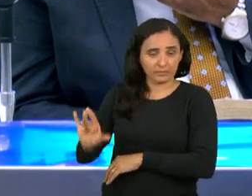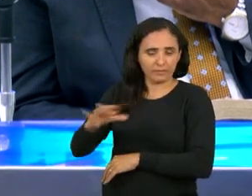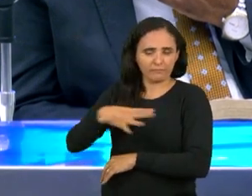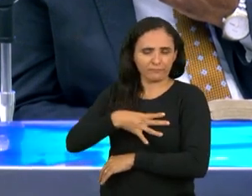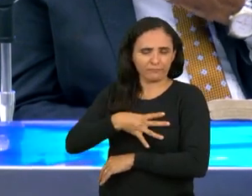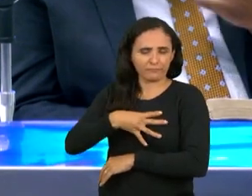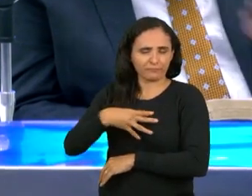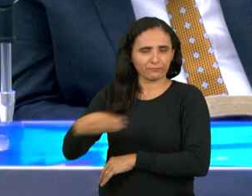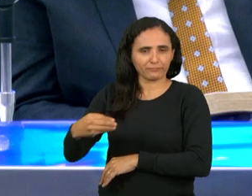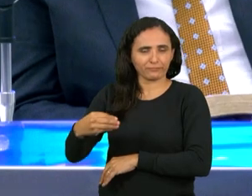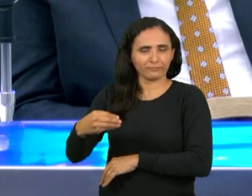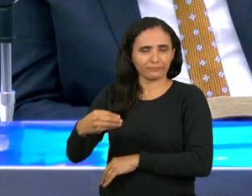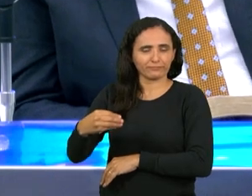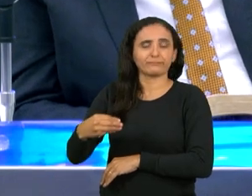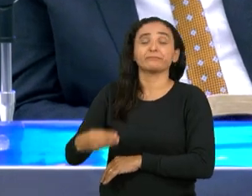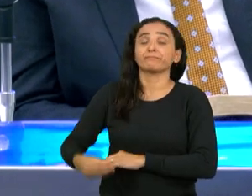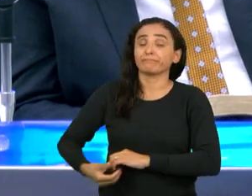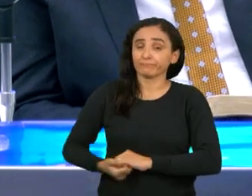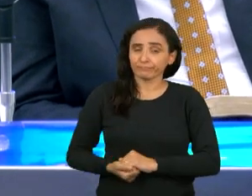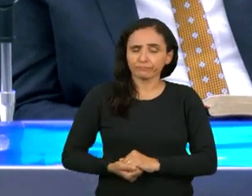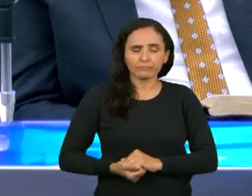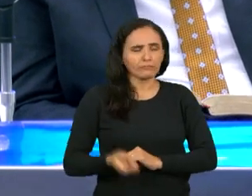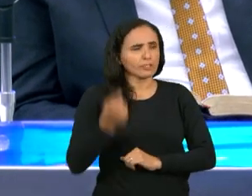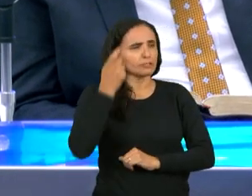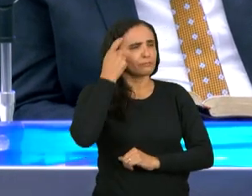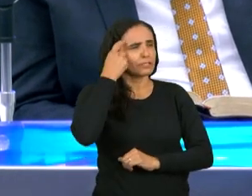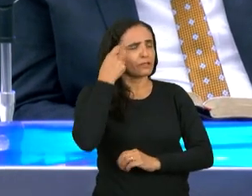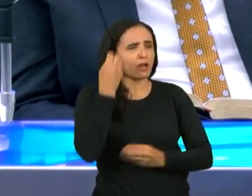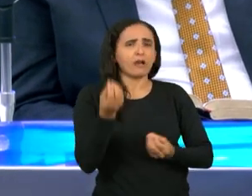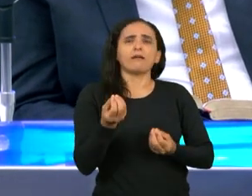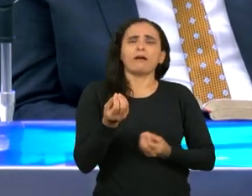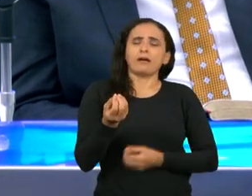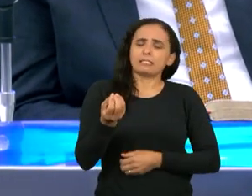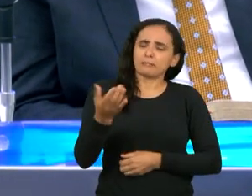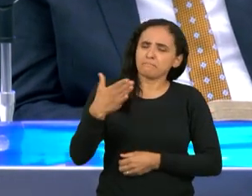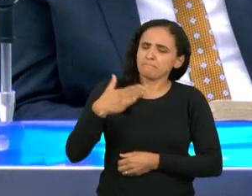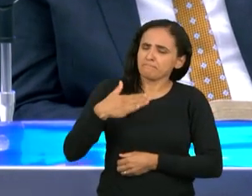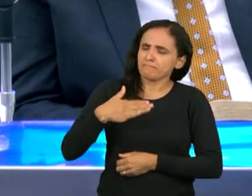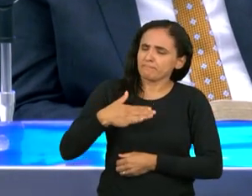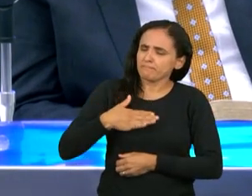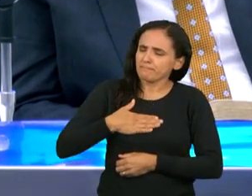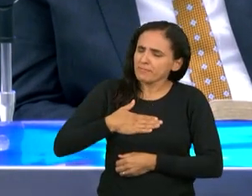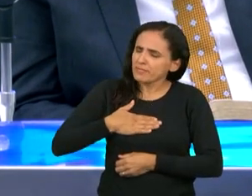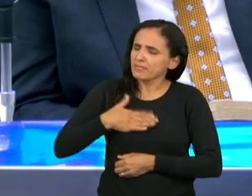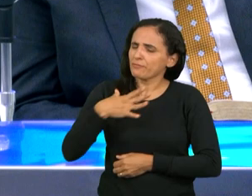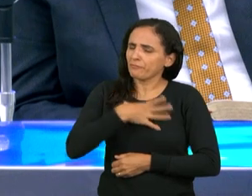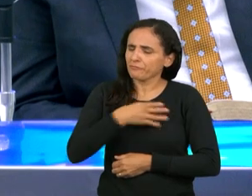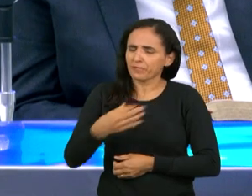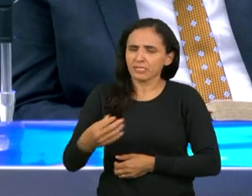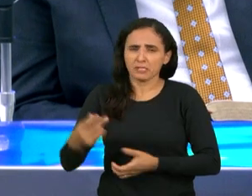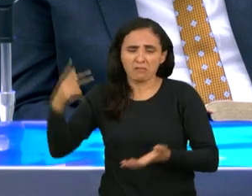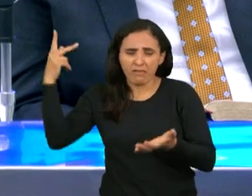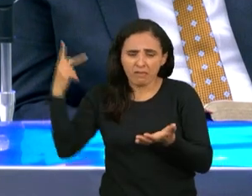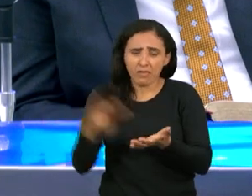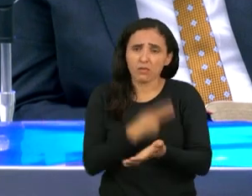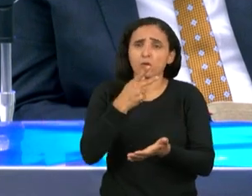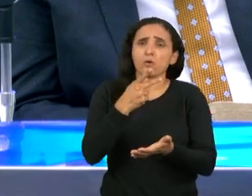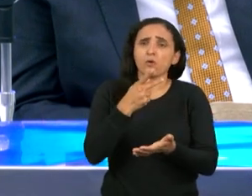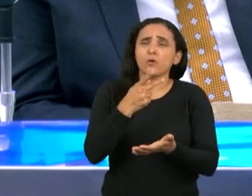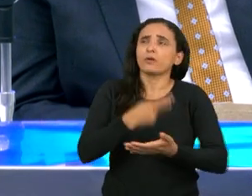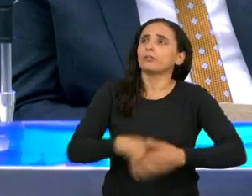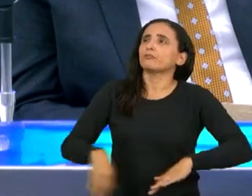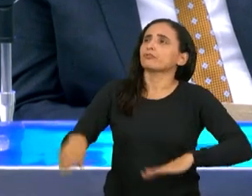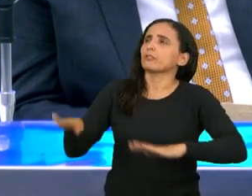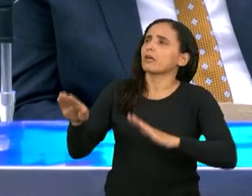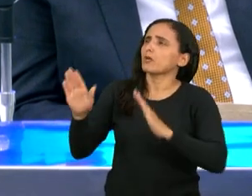eles porque dizia Jó porventura pecaram meus filhos e blasfemaram de Deus